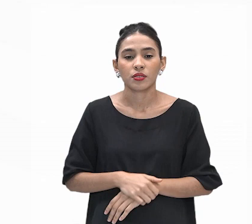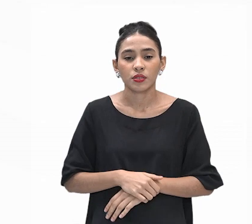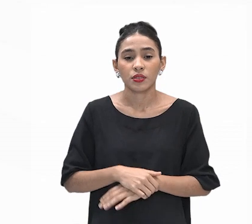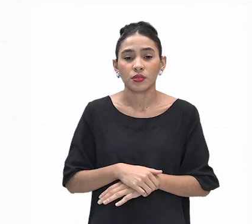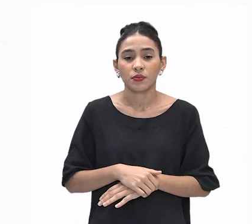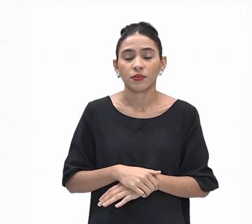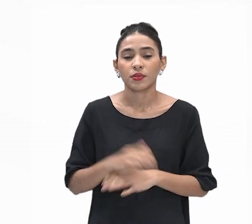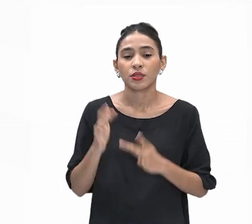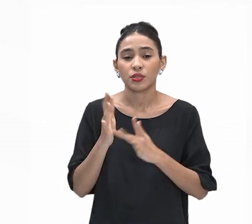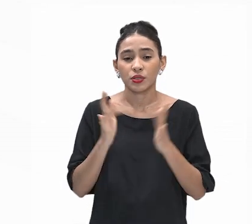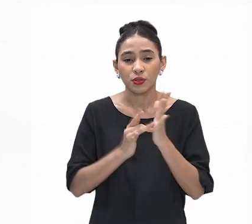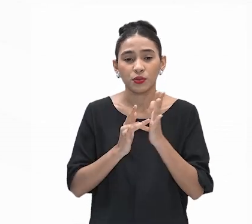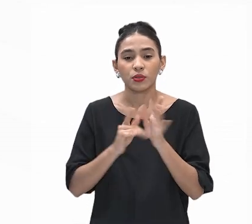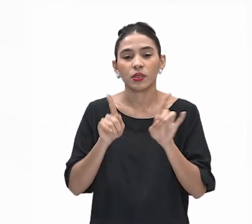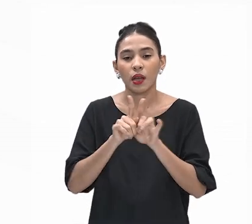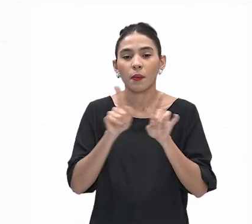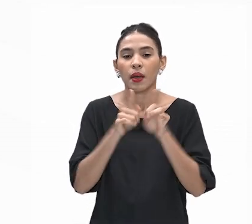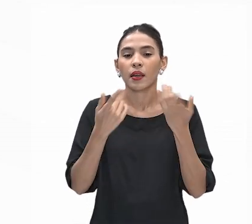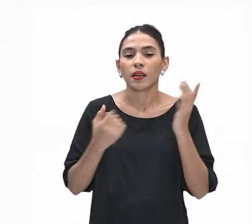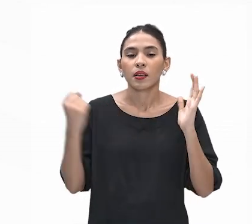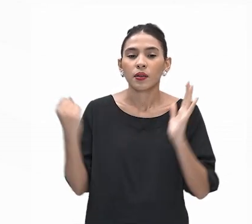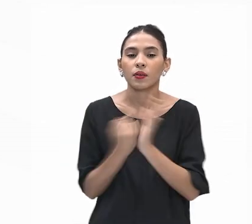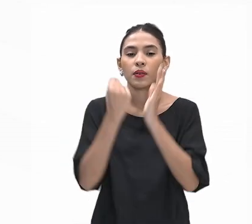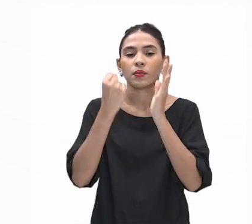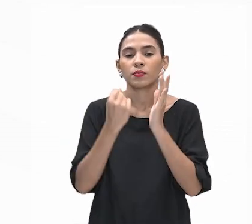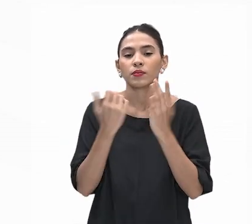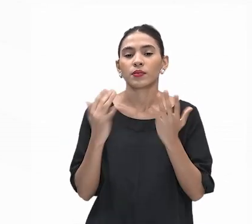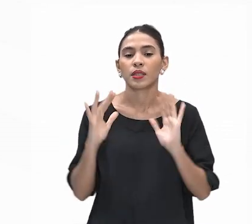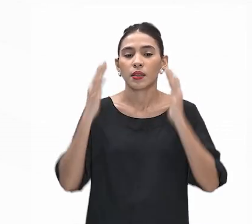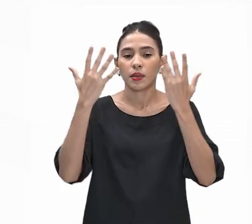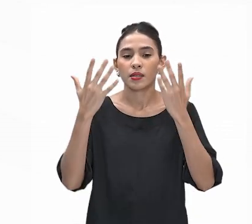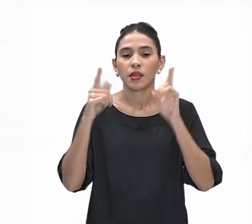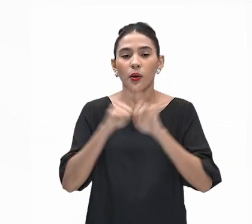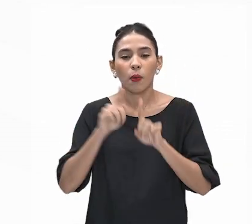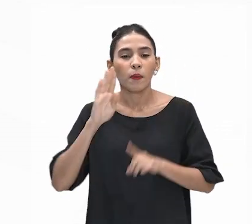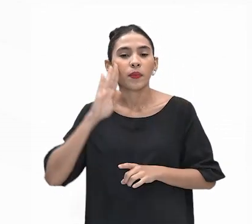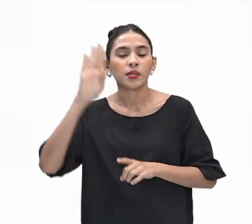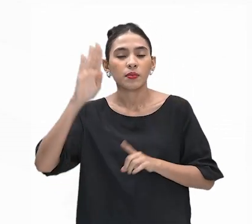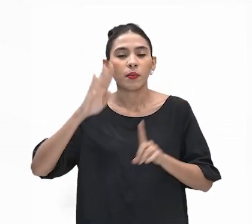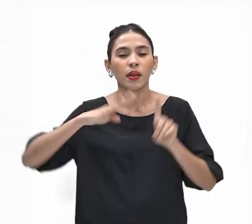celebrações realizadas principalmente para o deus, o quê? O deus